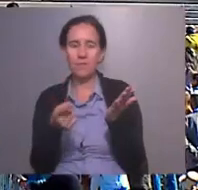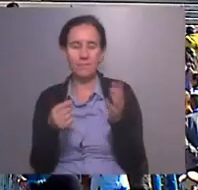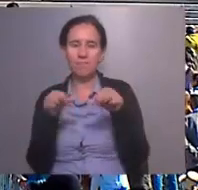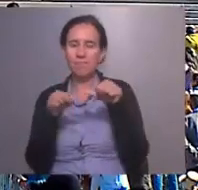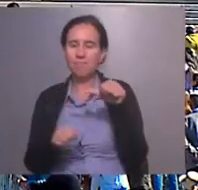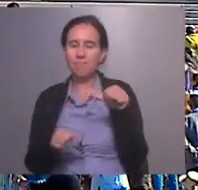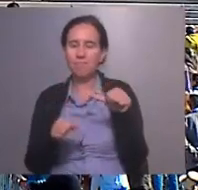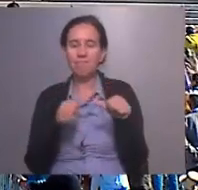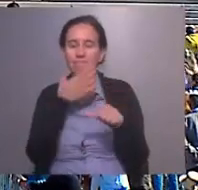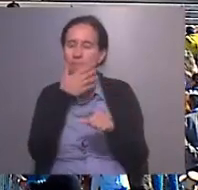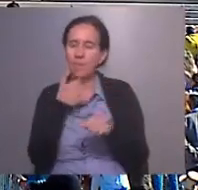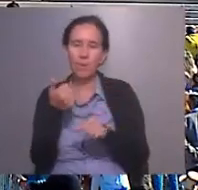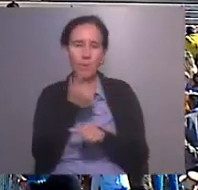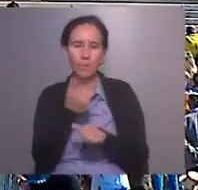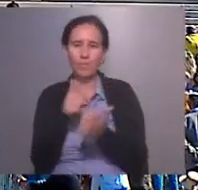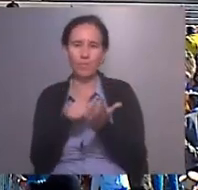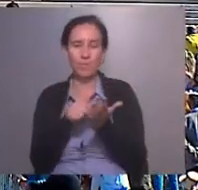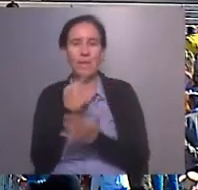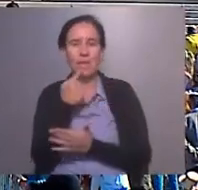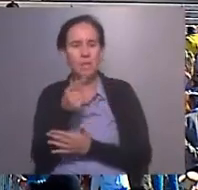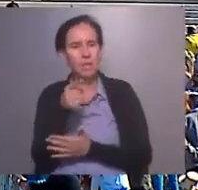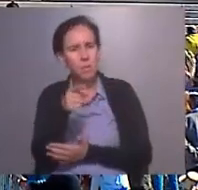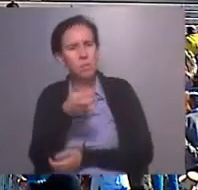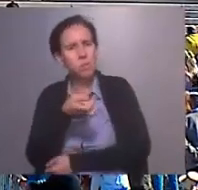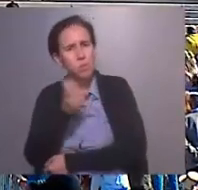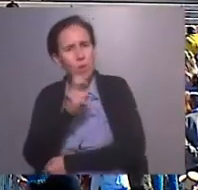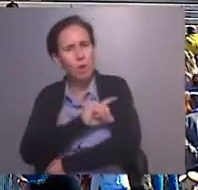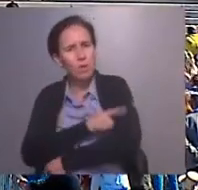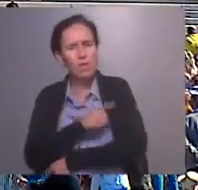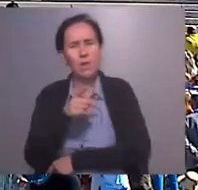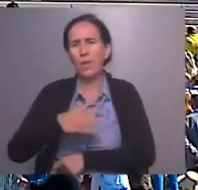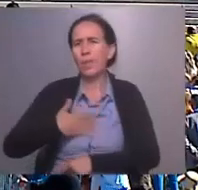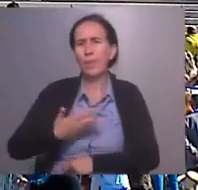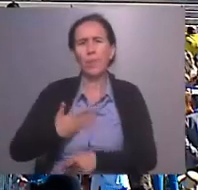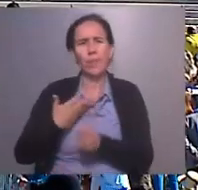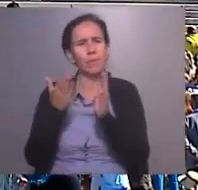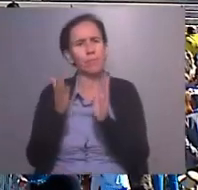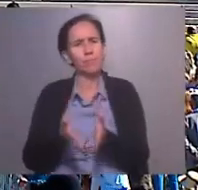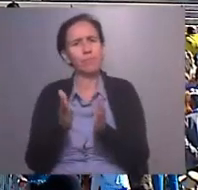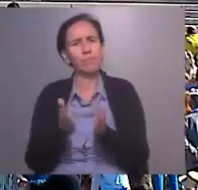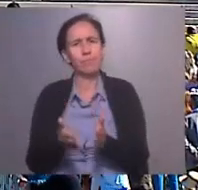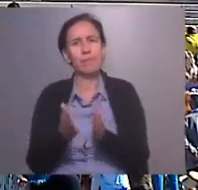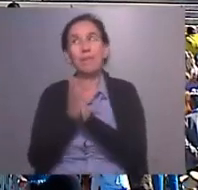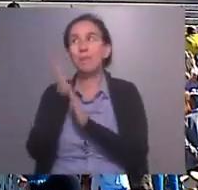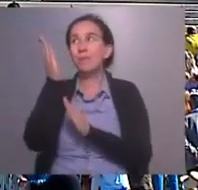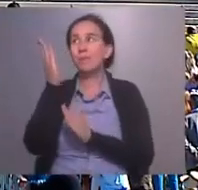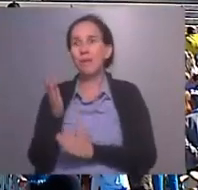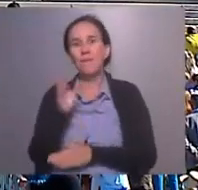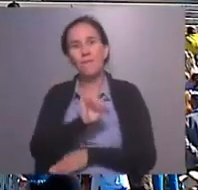primeira leitura, tende coragem, não temais, aí está o vosso